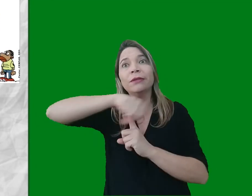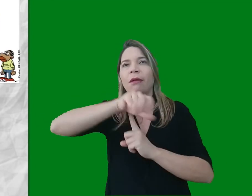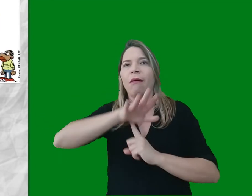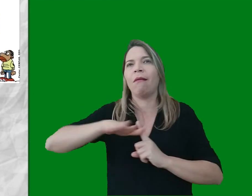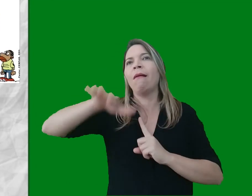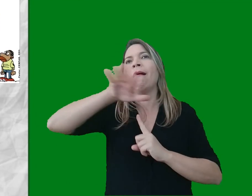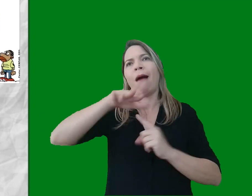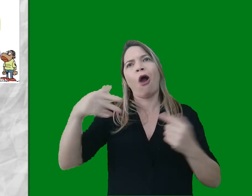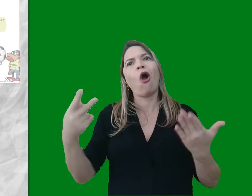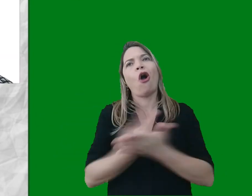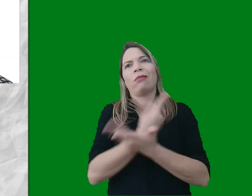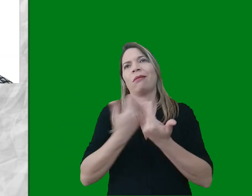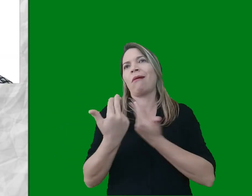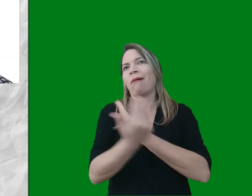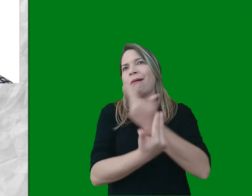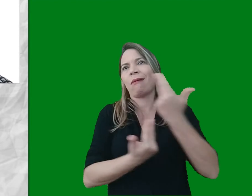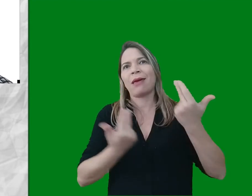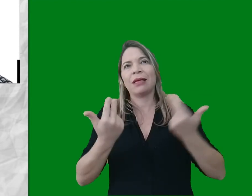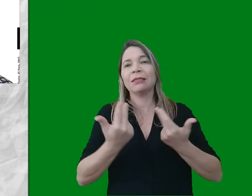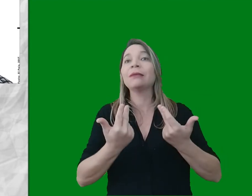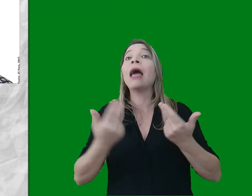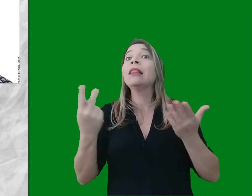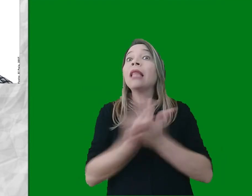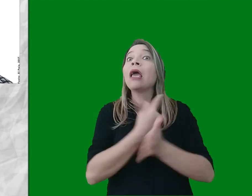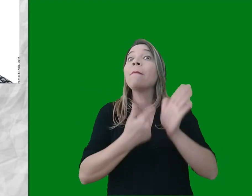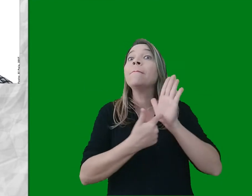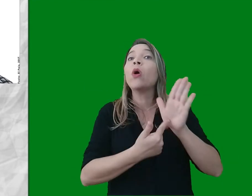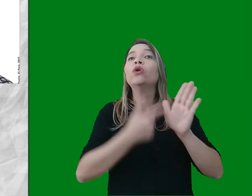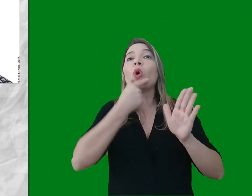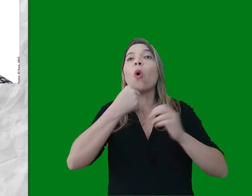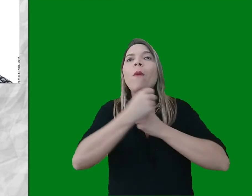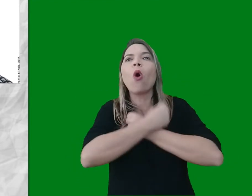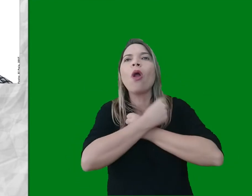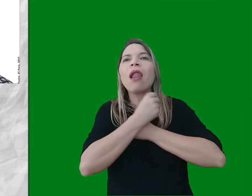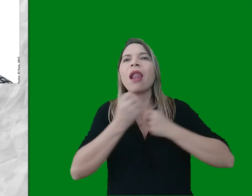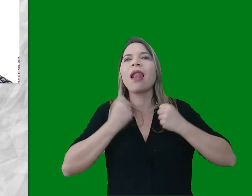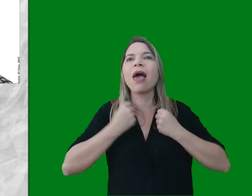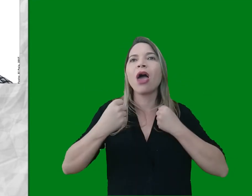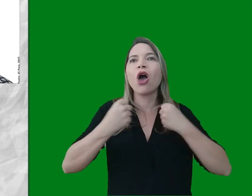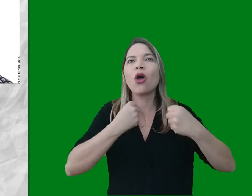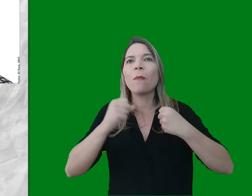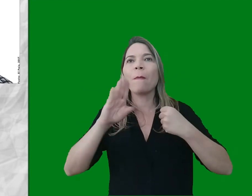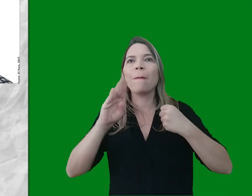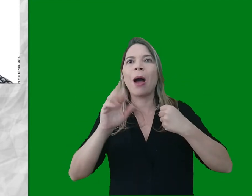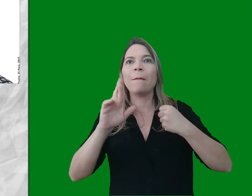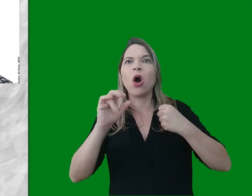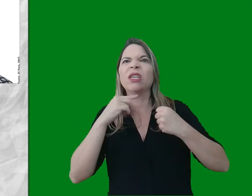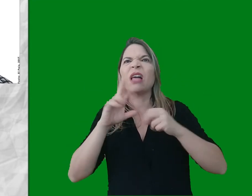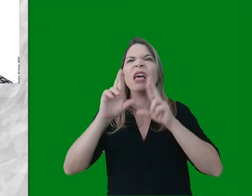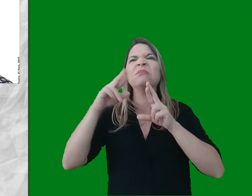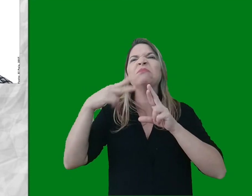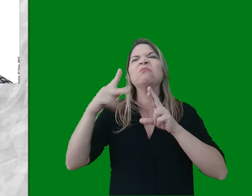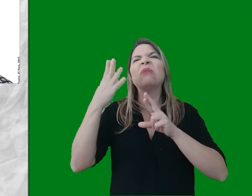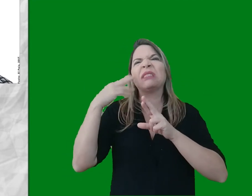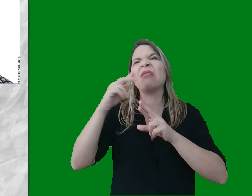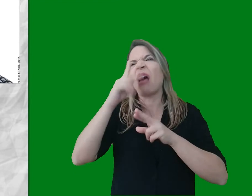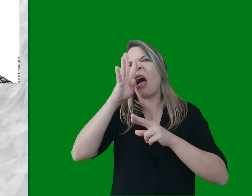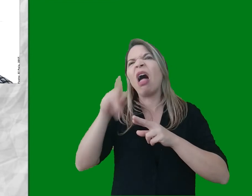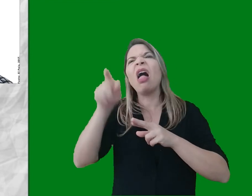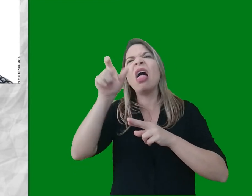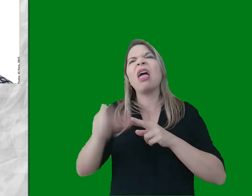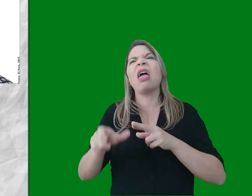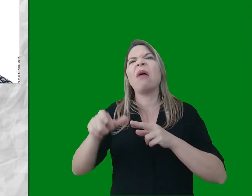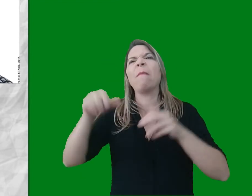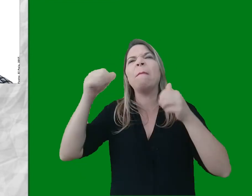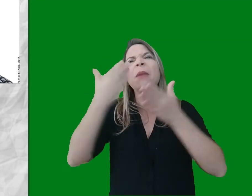todo. Casos de racismo que marcaram o futebol, seja o do grande goleiro Barbosa, responsabilizado pela derrota na Copa do Mundo de